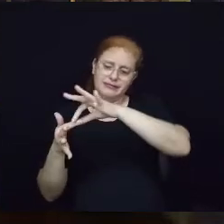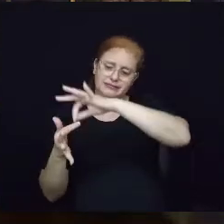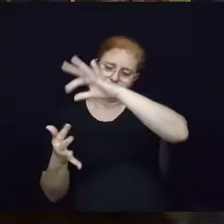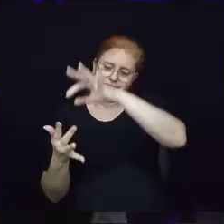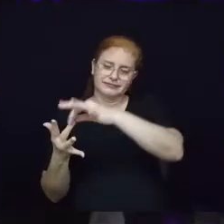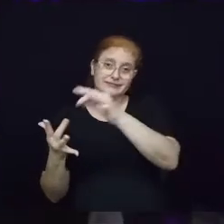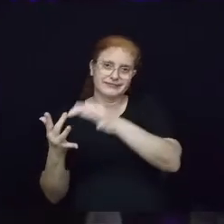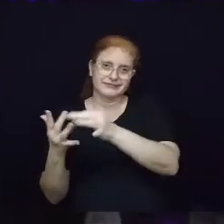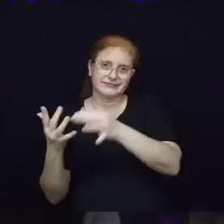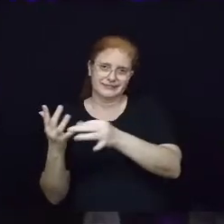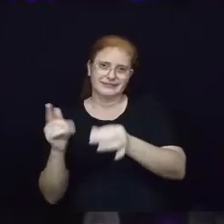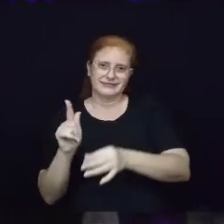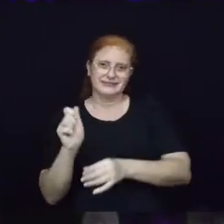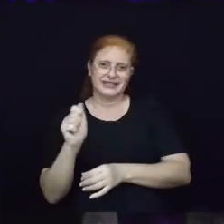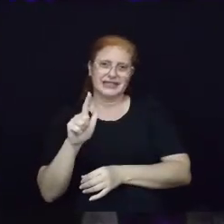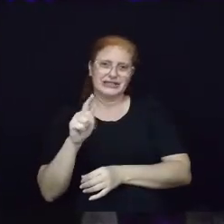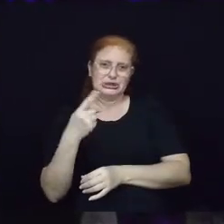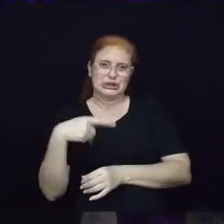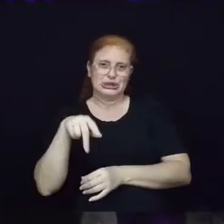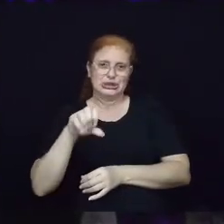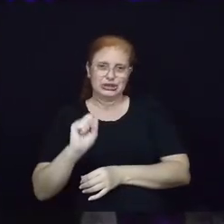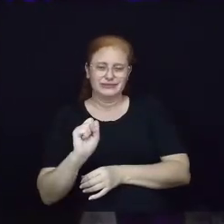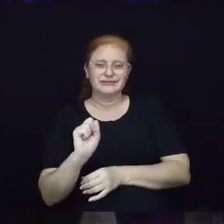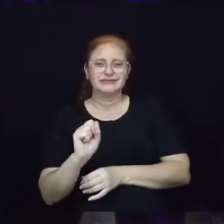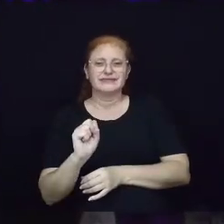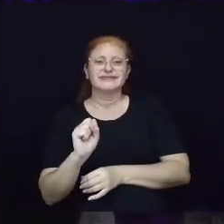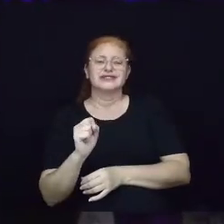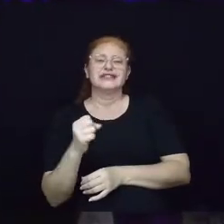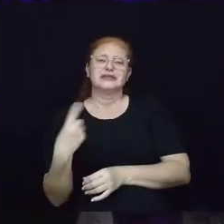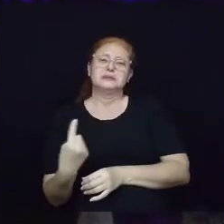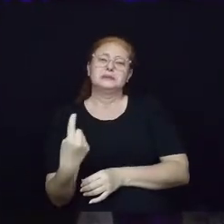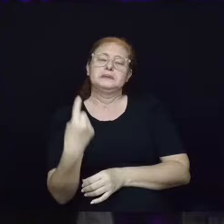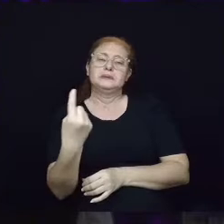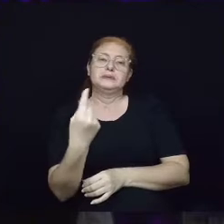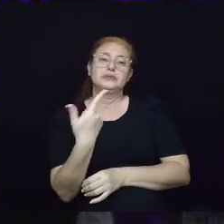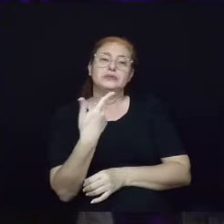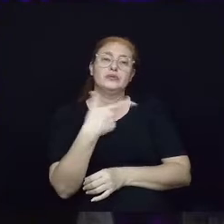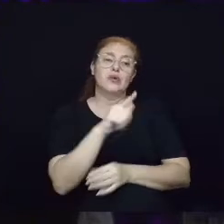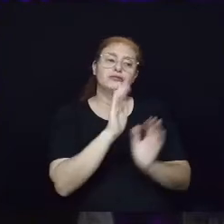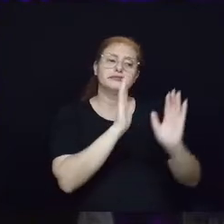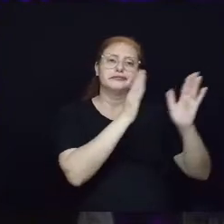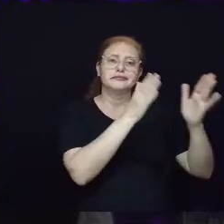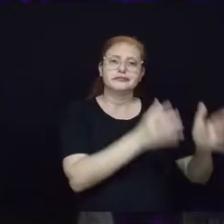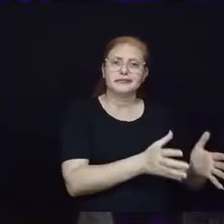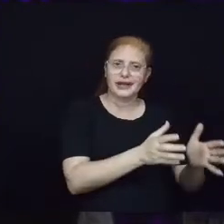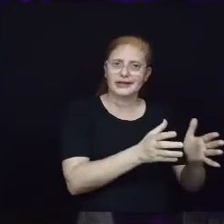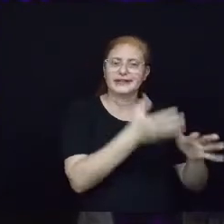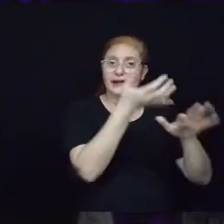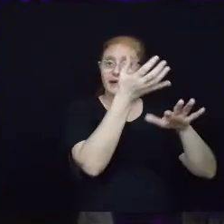saem num movimento espiralado e no outro lado os movimentos